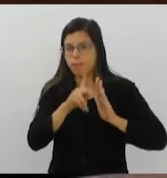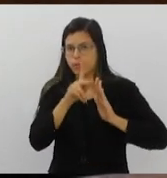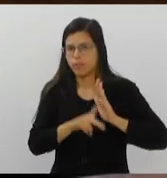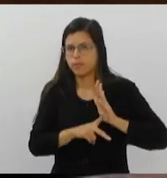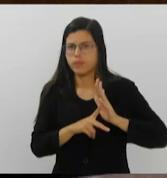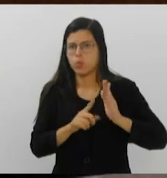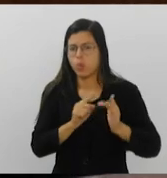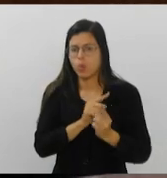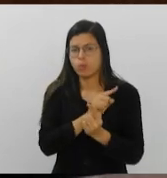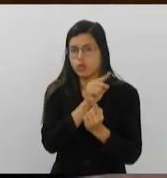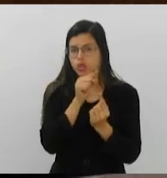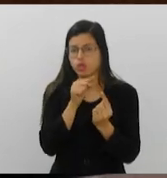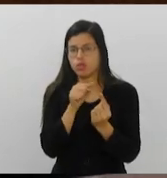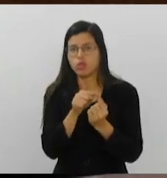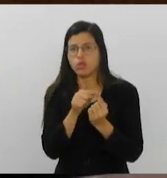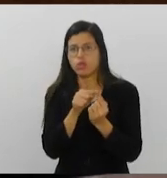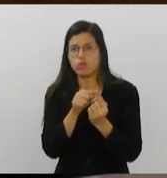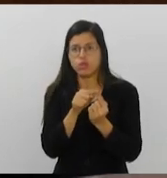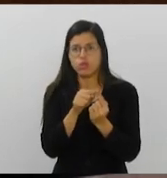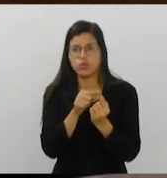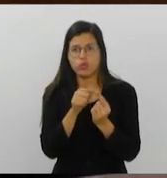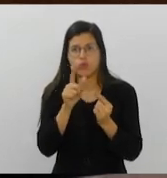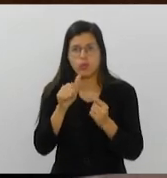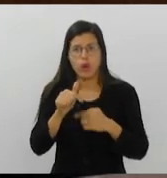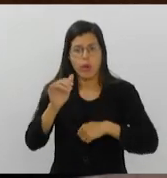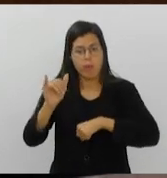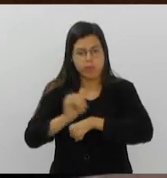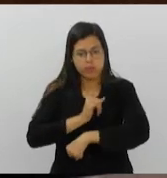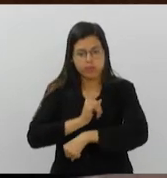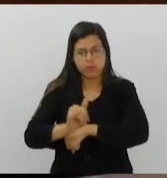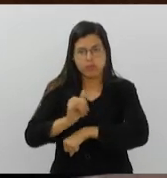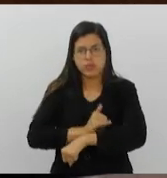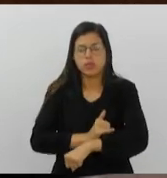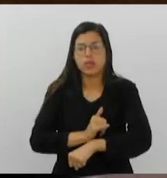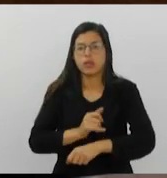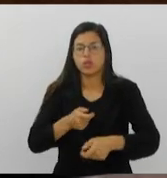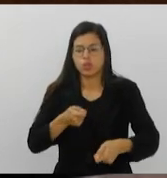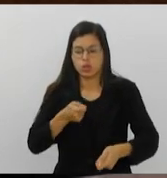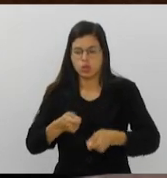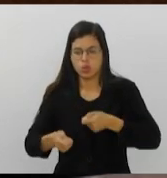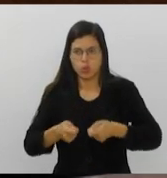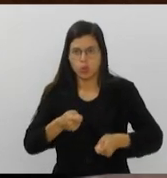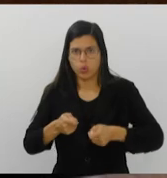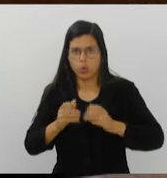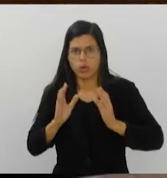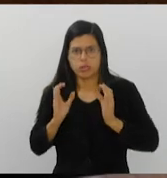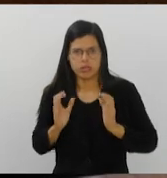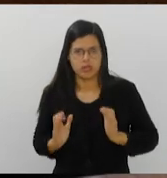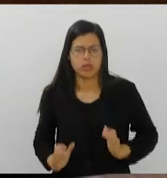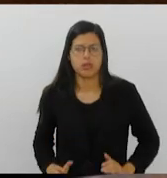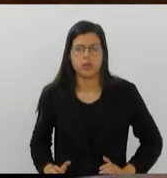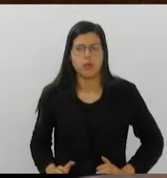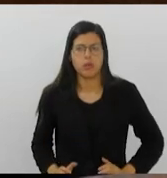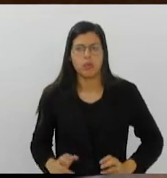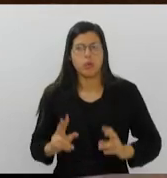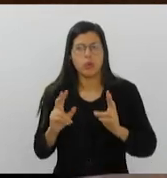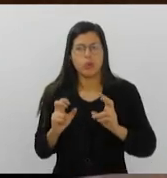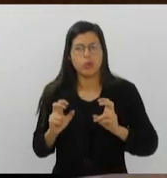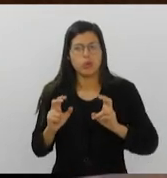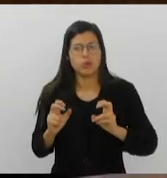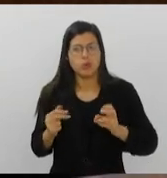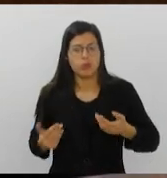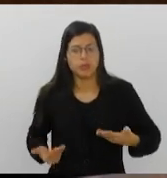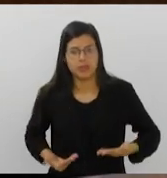cujo objetivo é dar um instrumento de controle cidadão sobre os serviços de